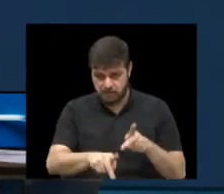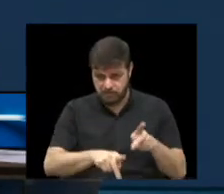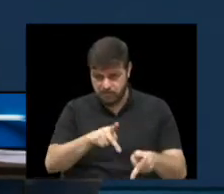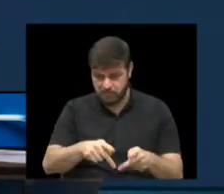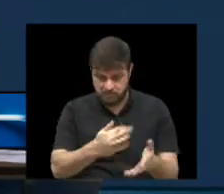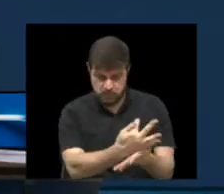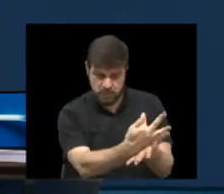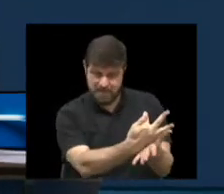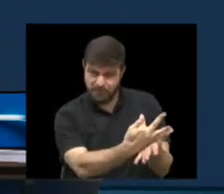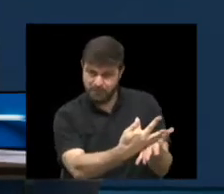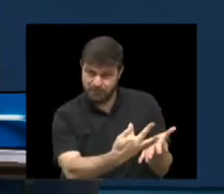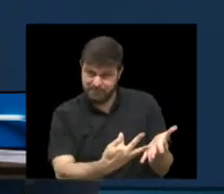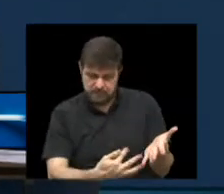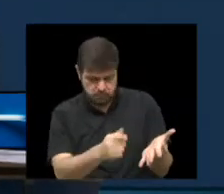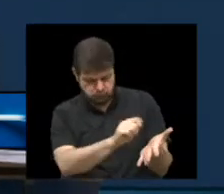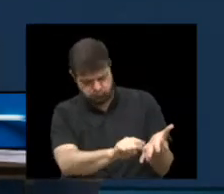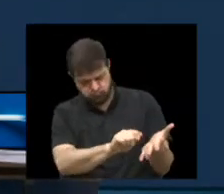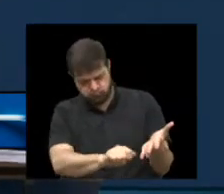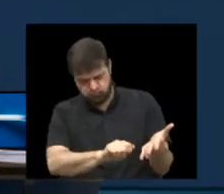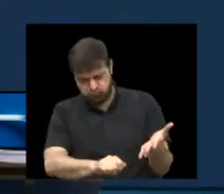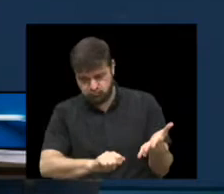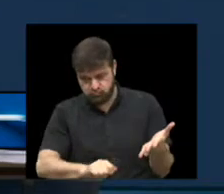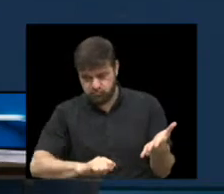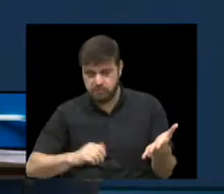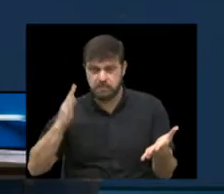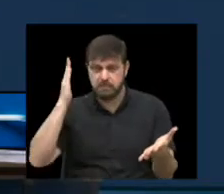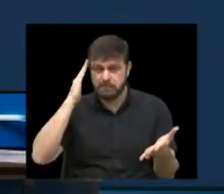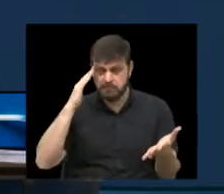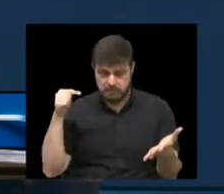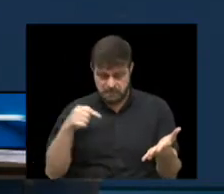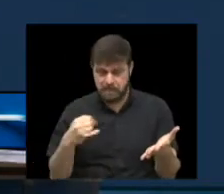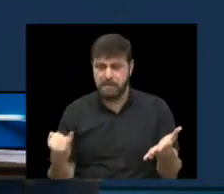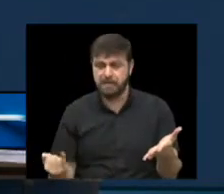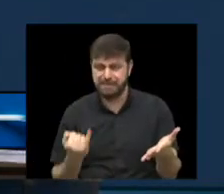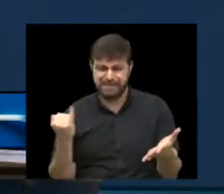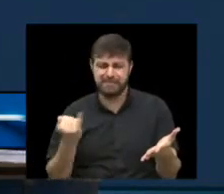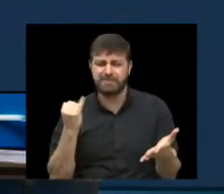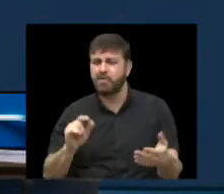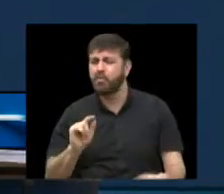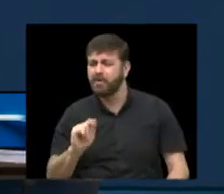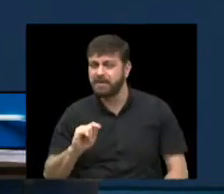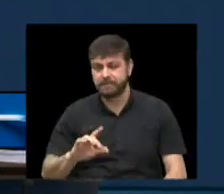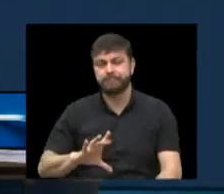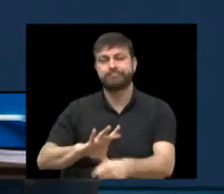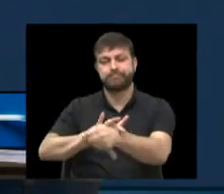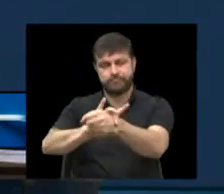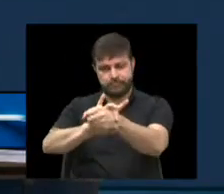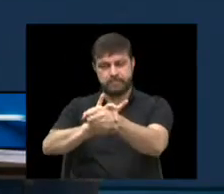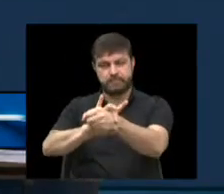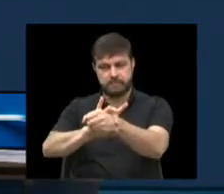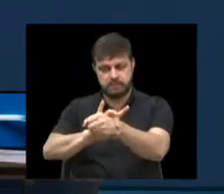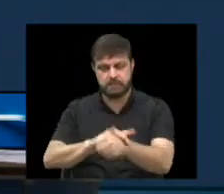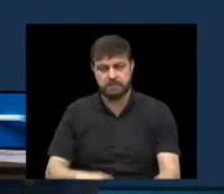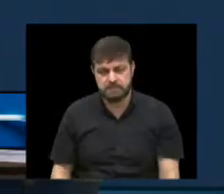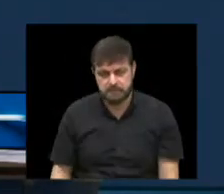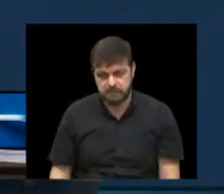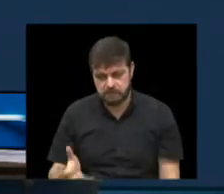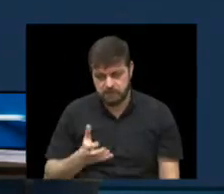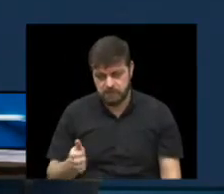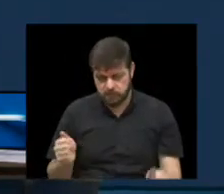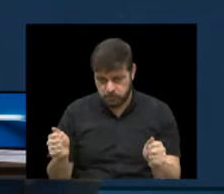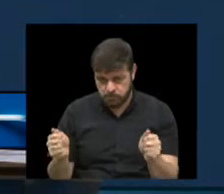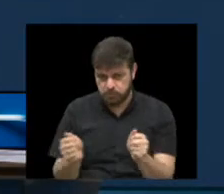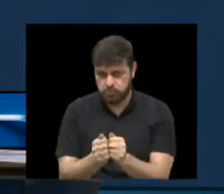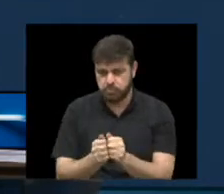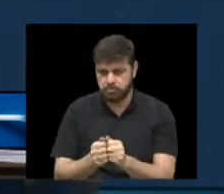destaque. Então, é sabido da importância da segurança. Então, fica aqui o meu registro, junto